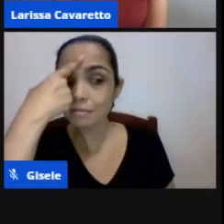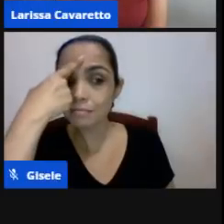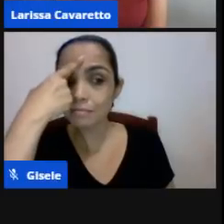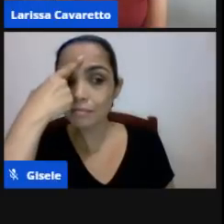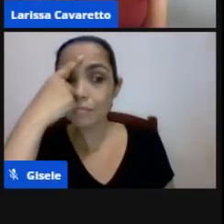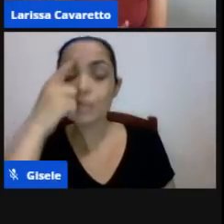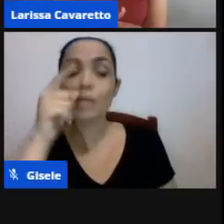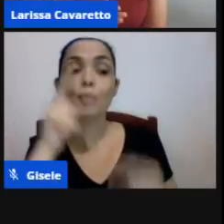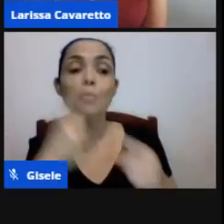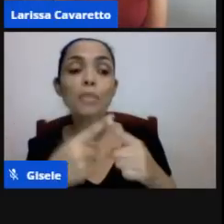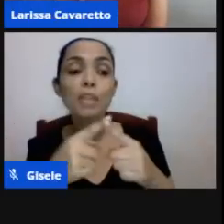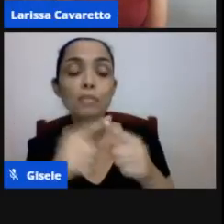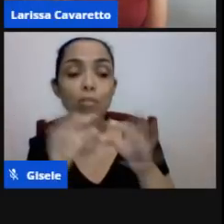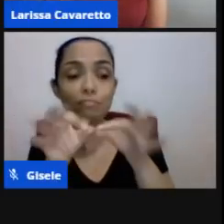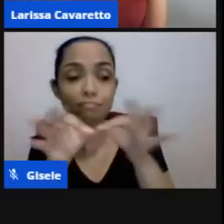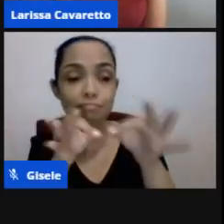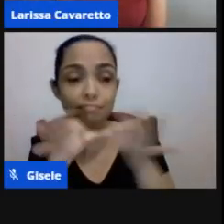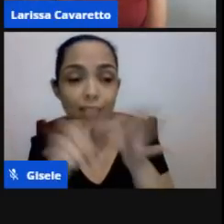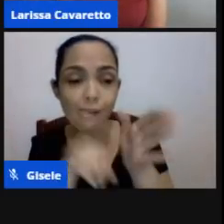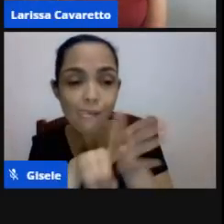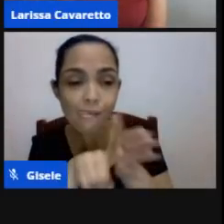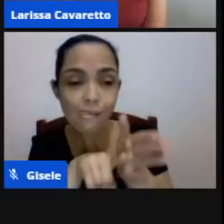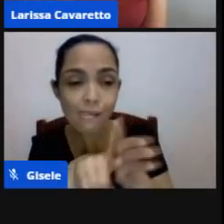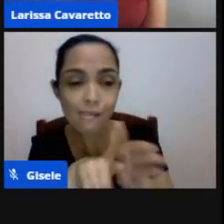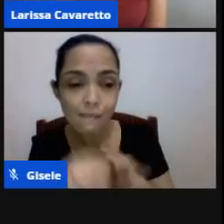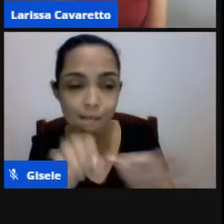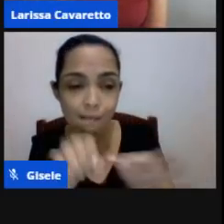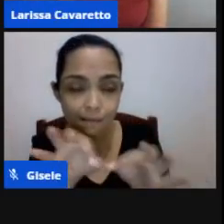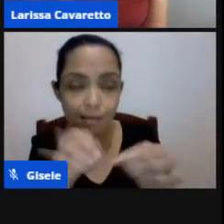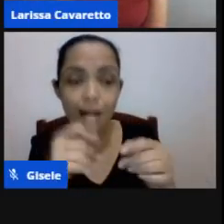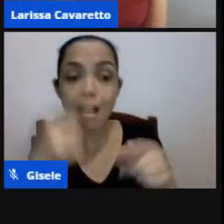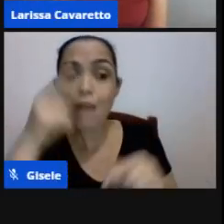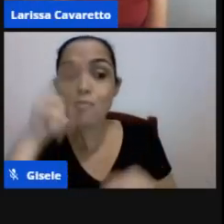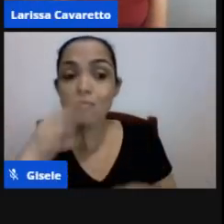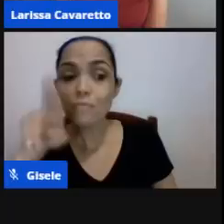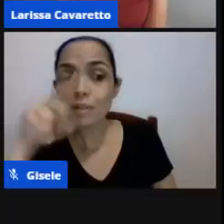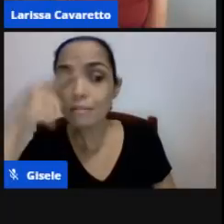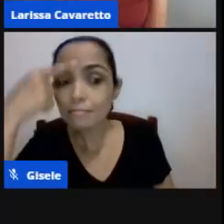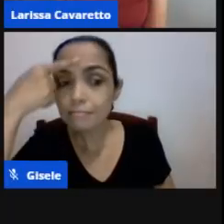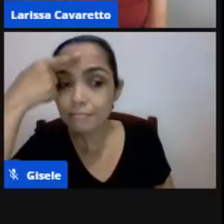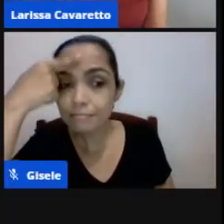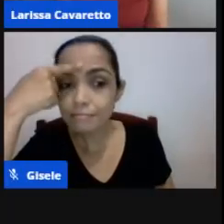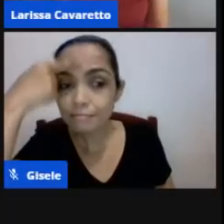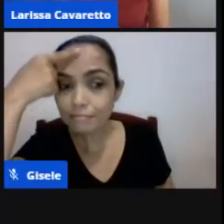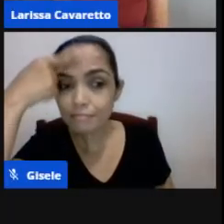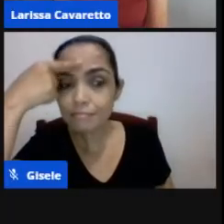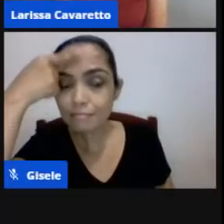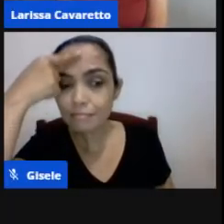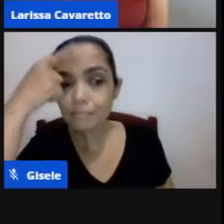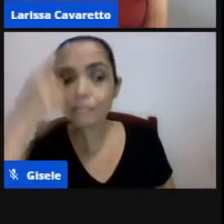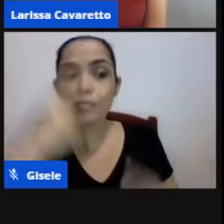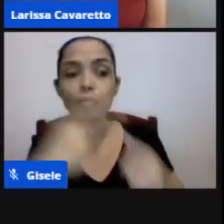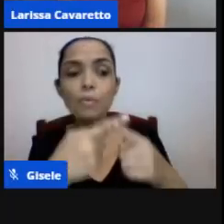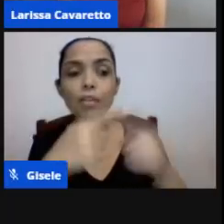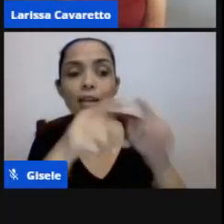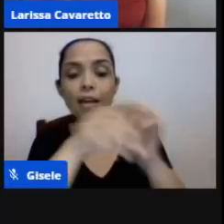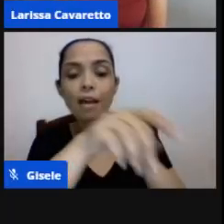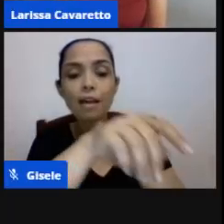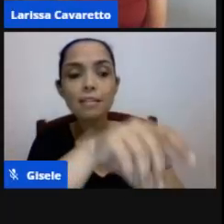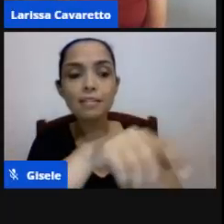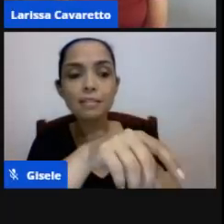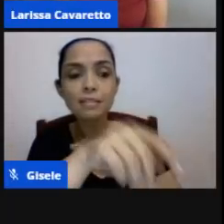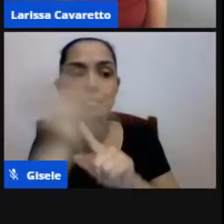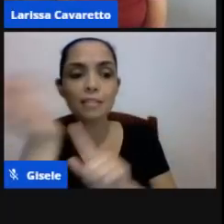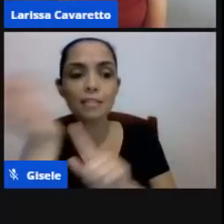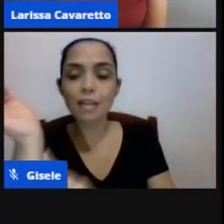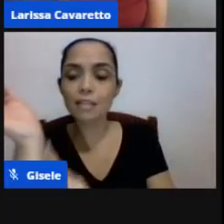foram calibrados para serem utilizados nessa região. Além de que as nossas extremidades, os braços, eles são mais frios. Depois